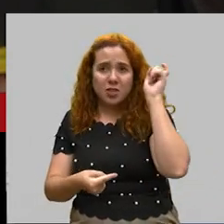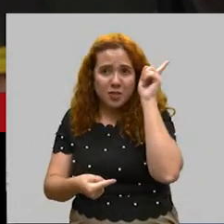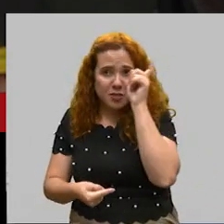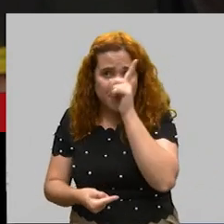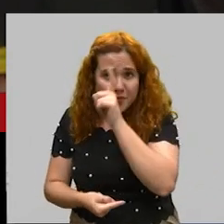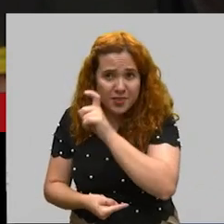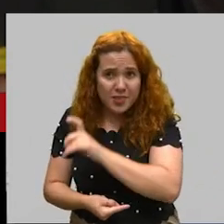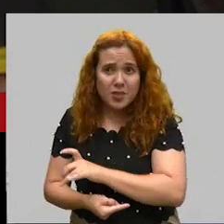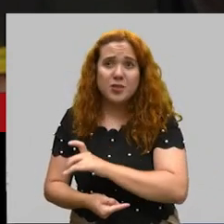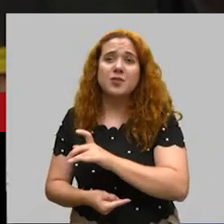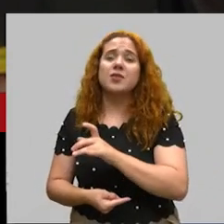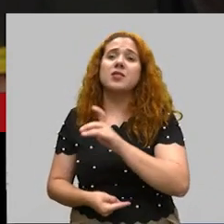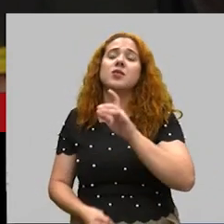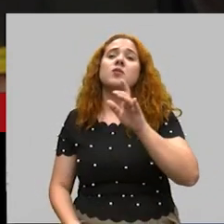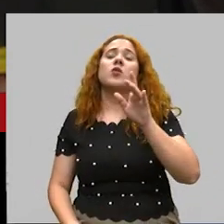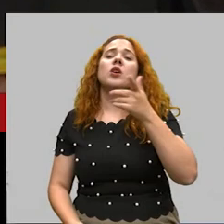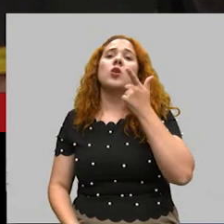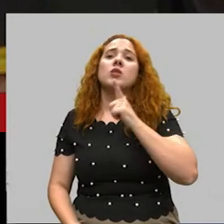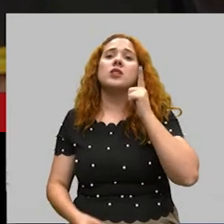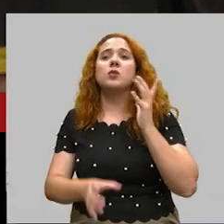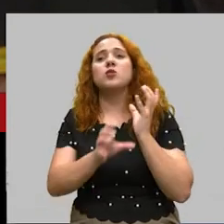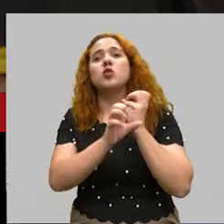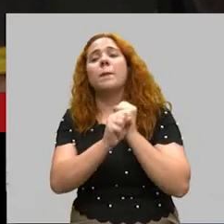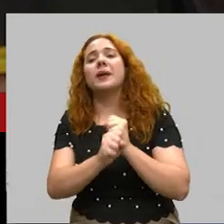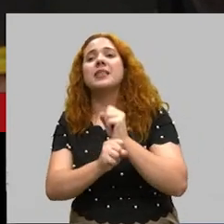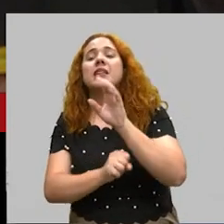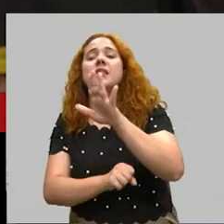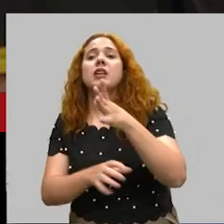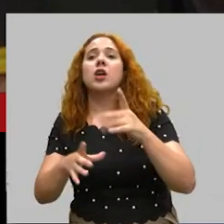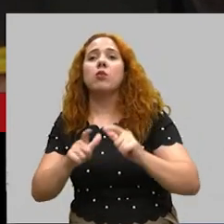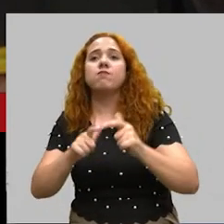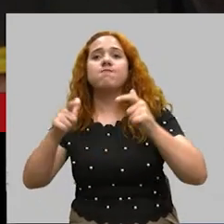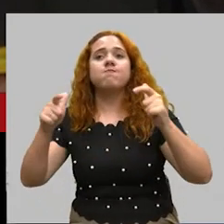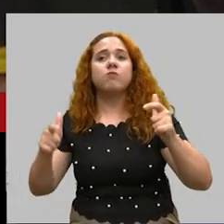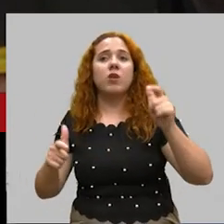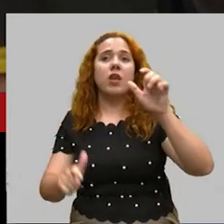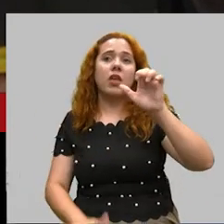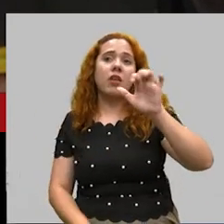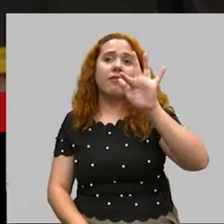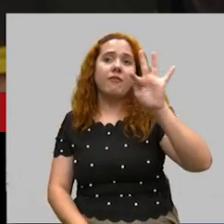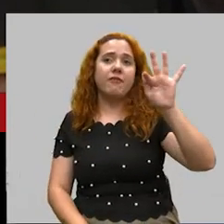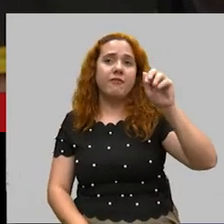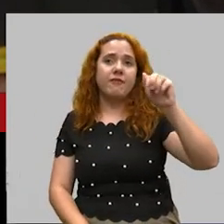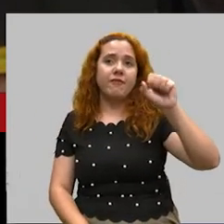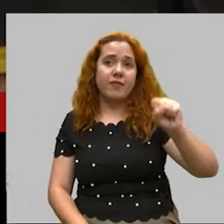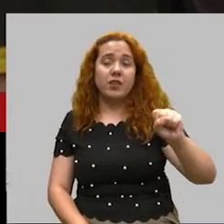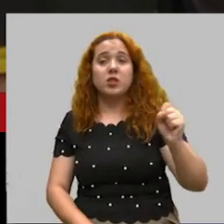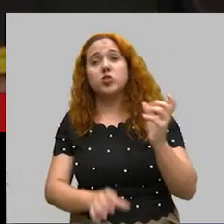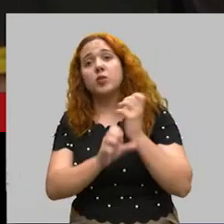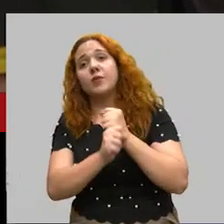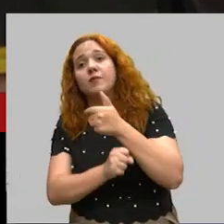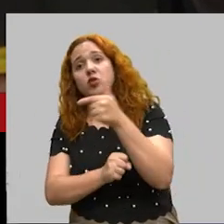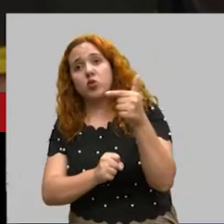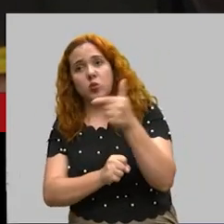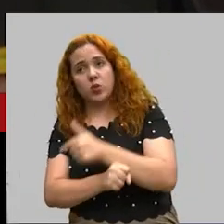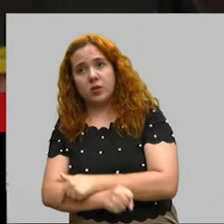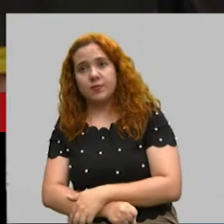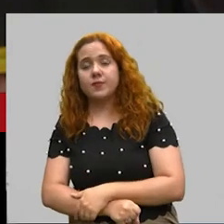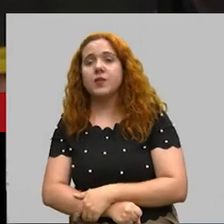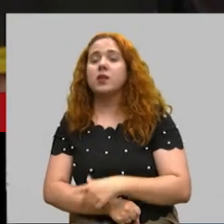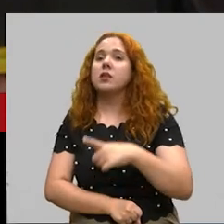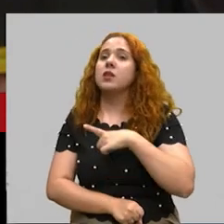de efas que nós temos hoje no estado de Minas Gerais 22 escolas que estão nas